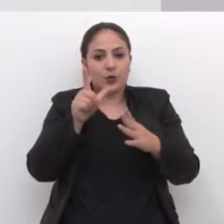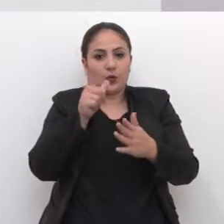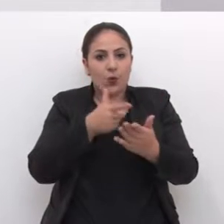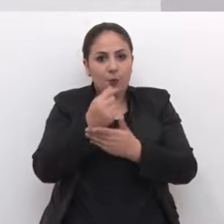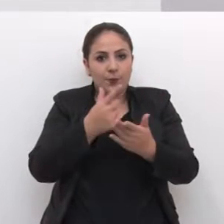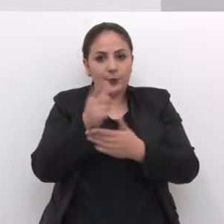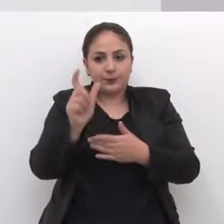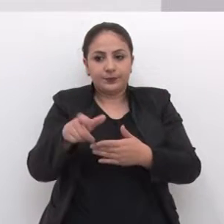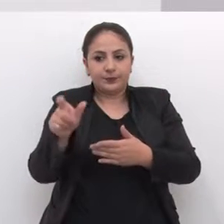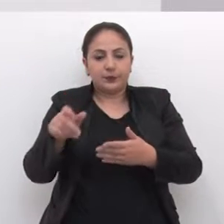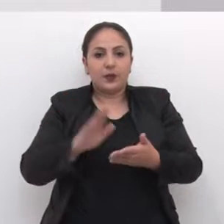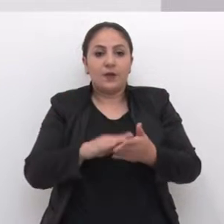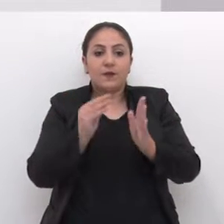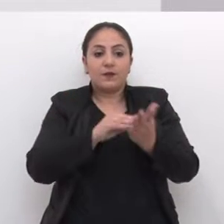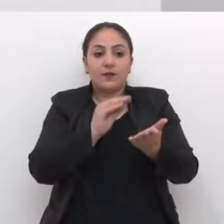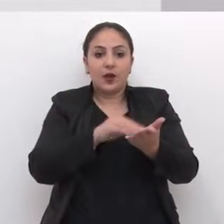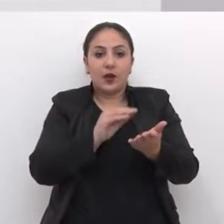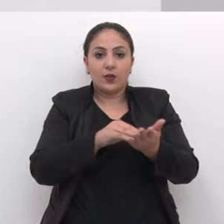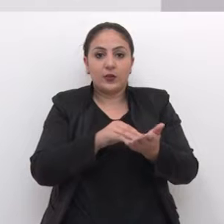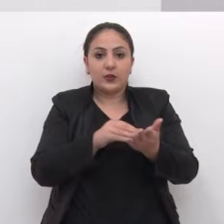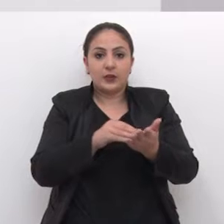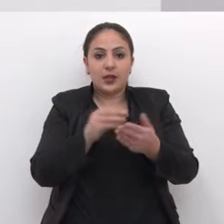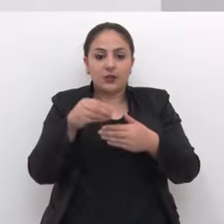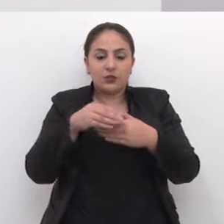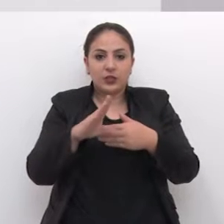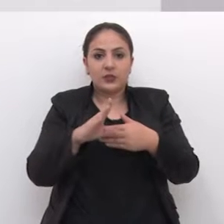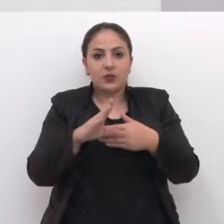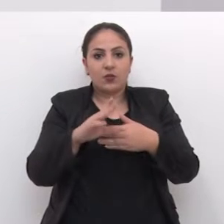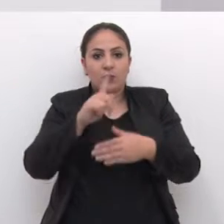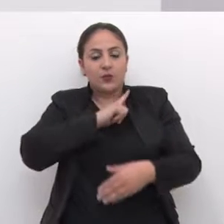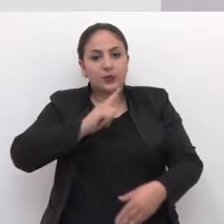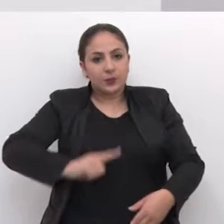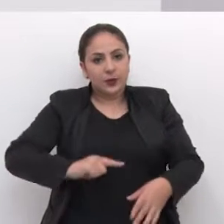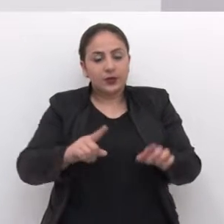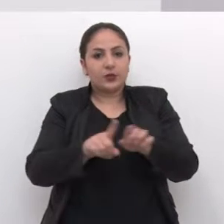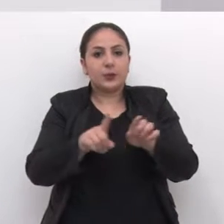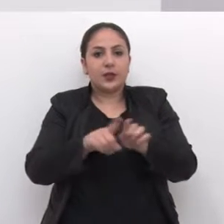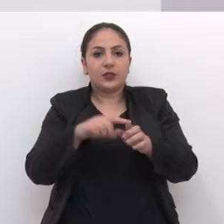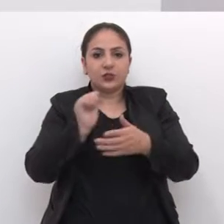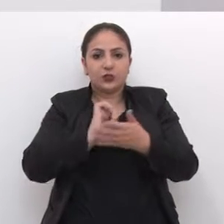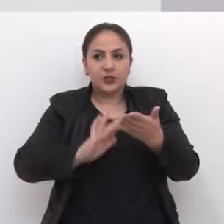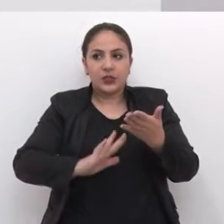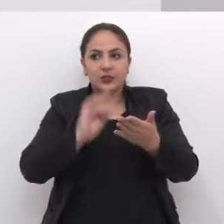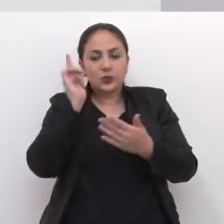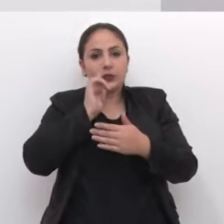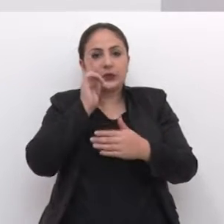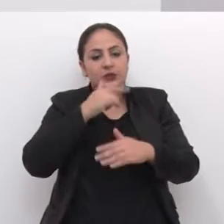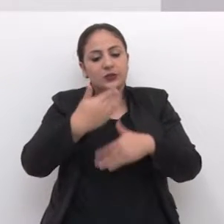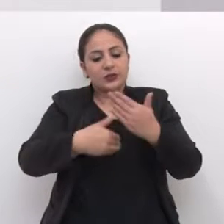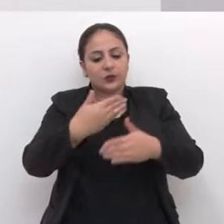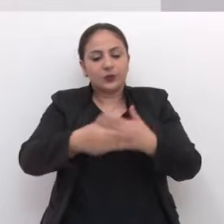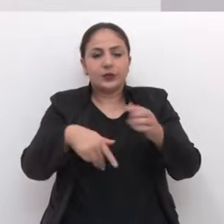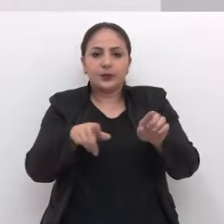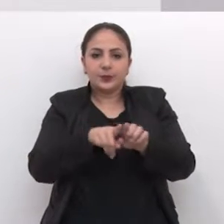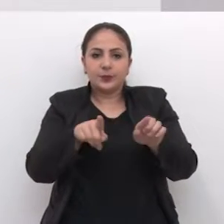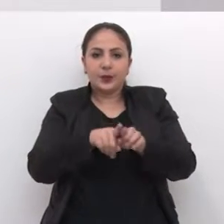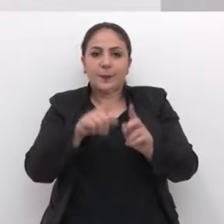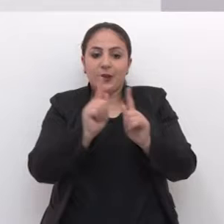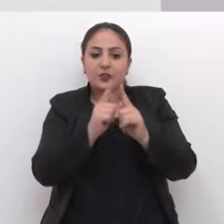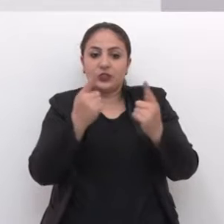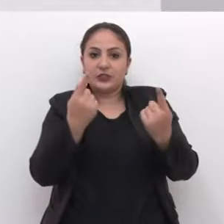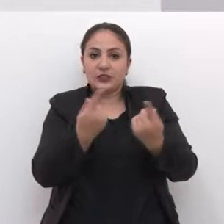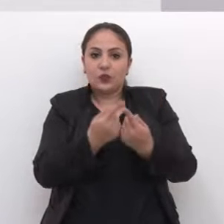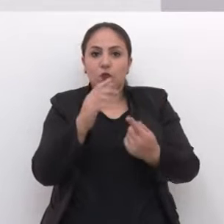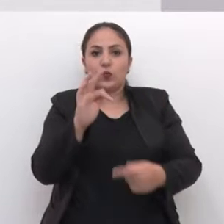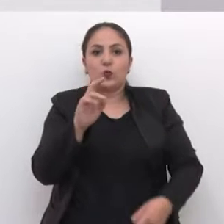sua composição indicações governamentais e não governamentais para que as suas atividades elas possam ser desenvolvidas e também